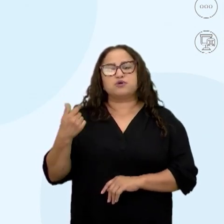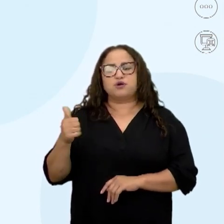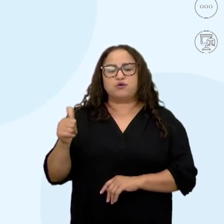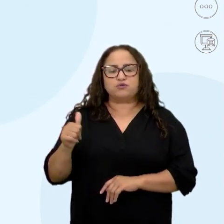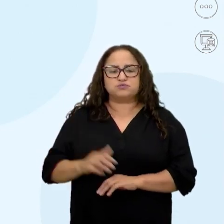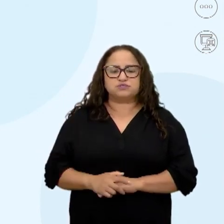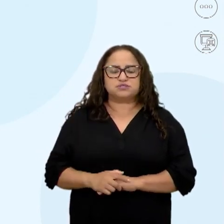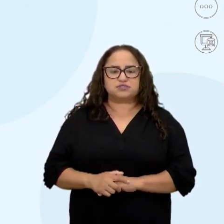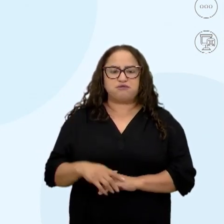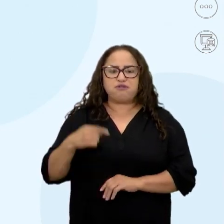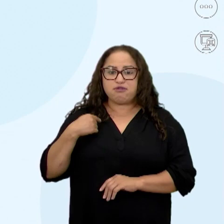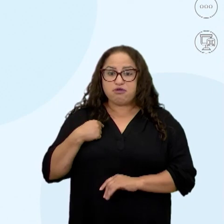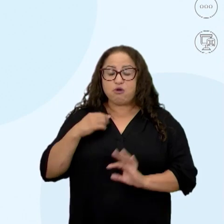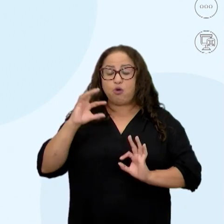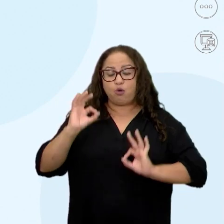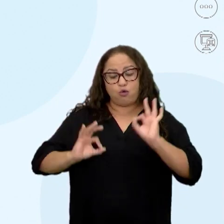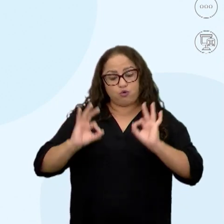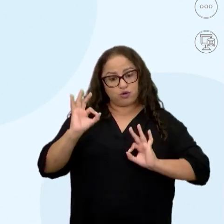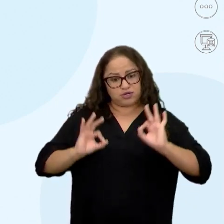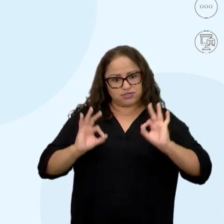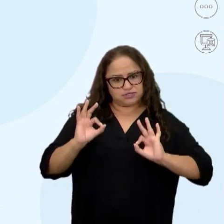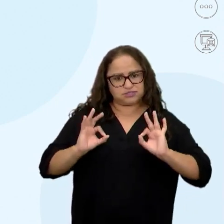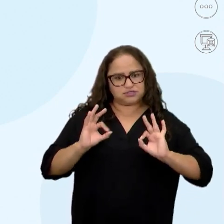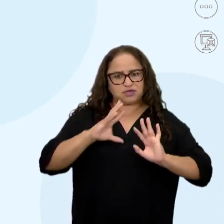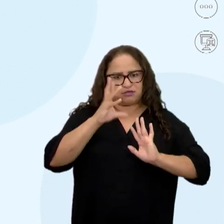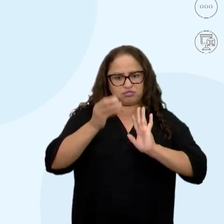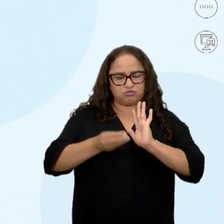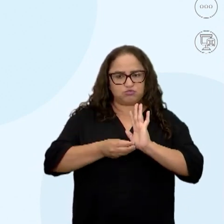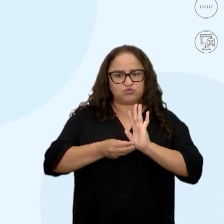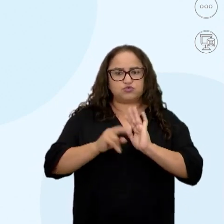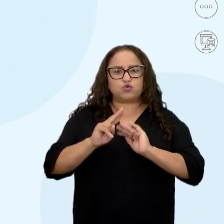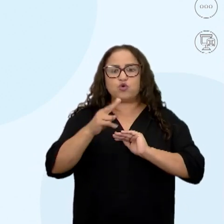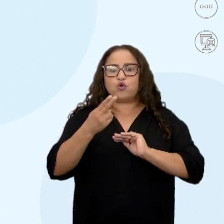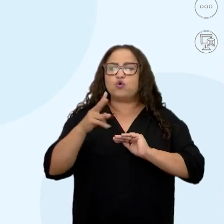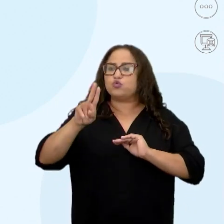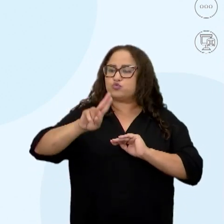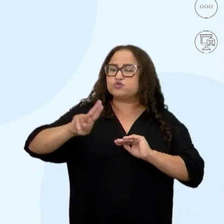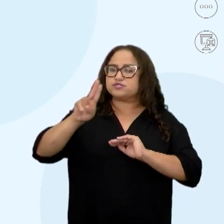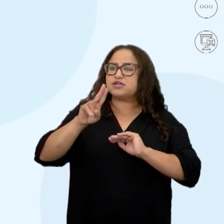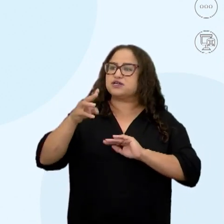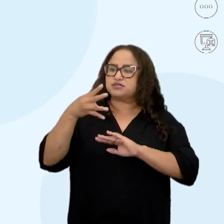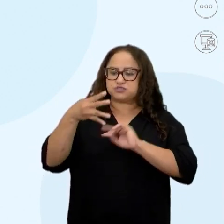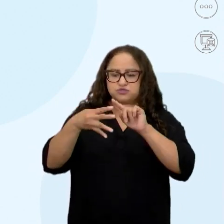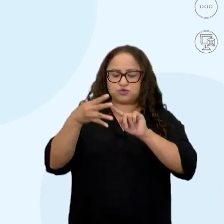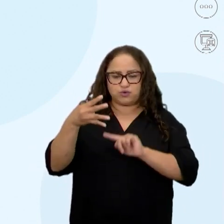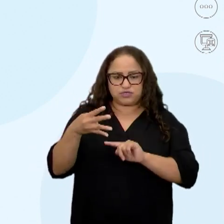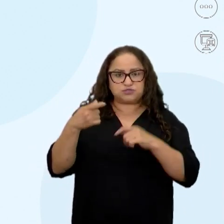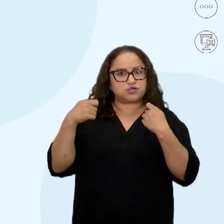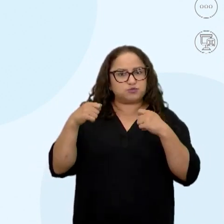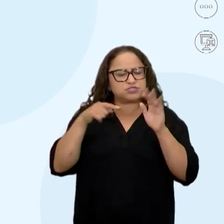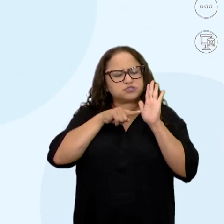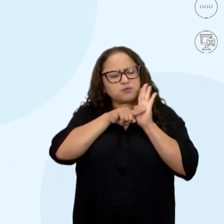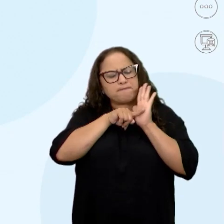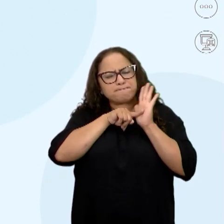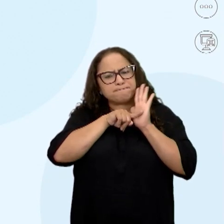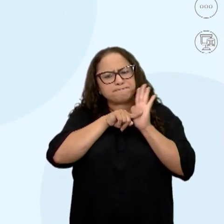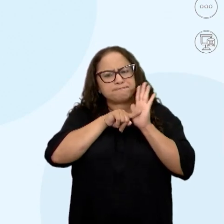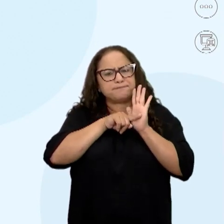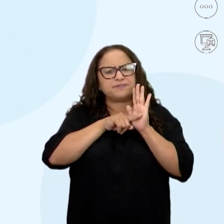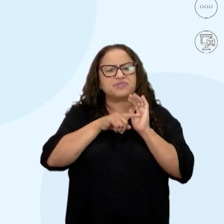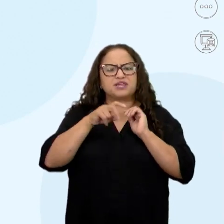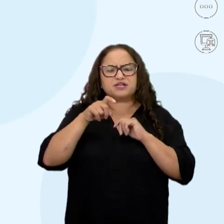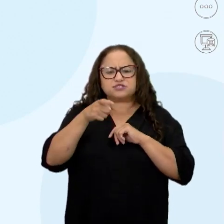para eu fazer formar isso daqui um produto notável ou usar aquelas quatro peças eu tenho que investigar veja